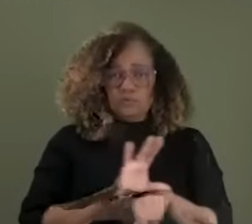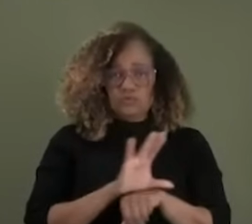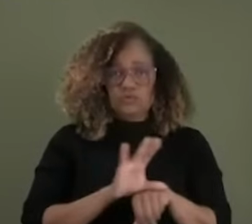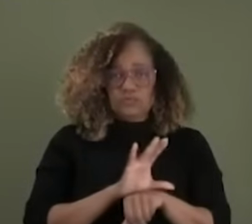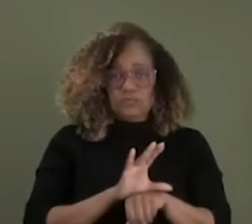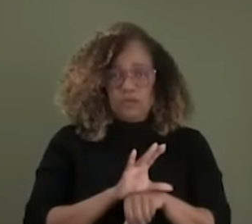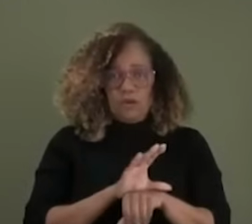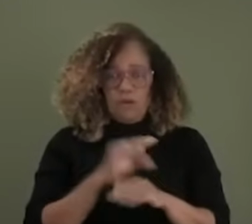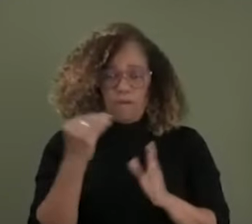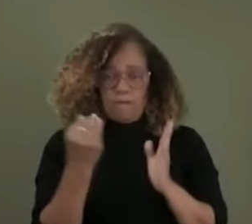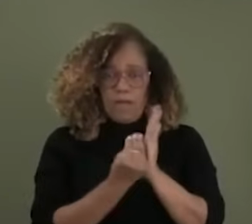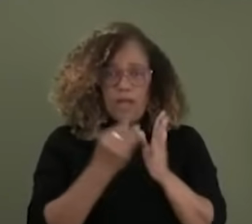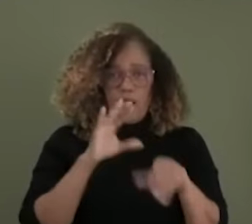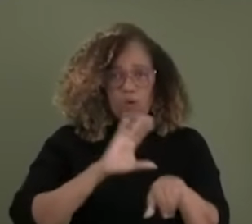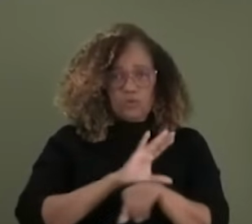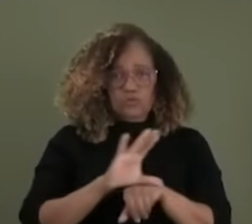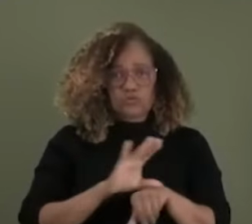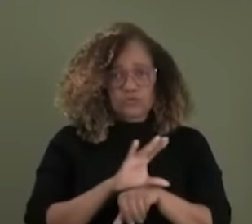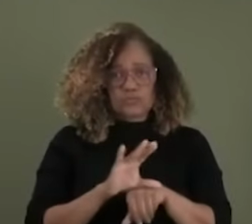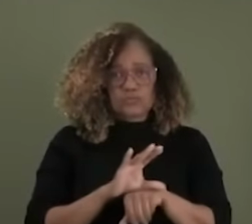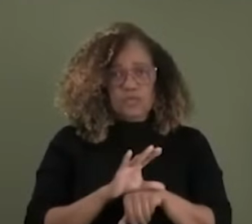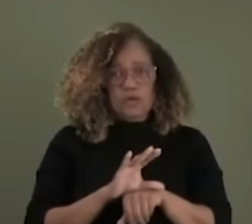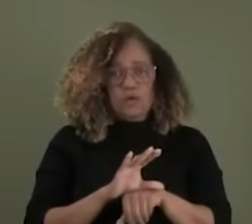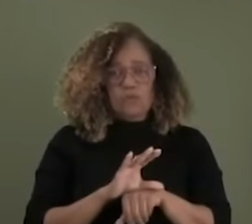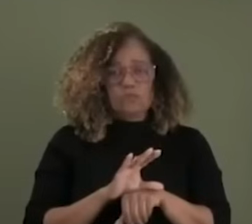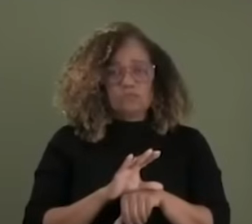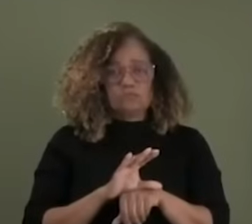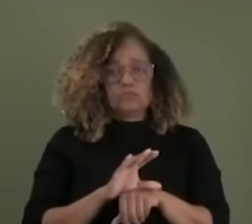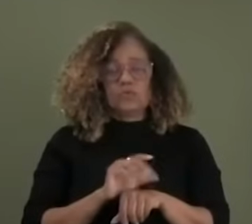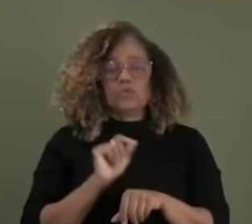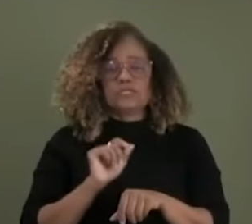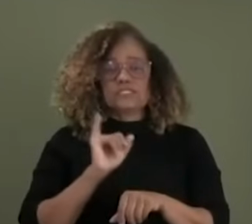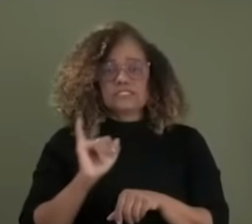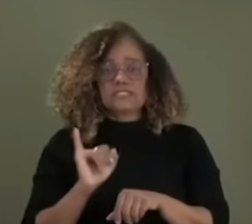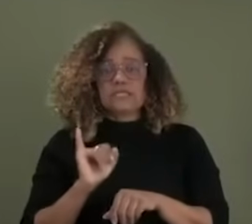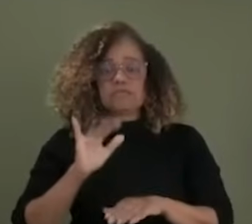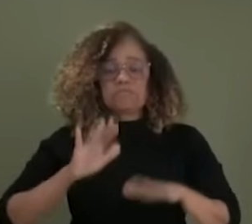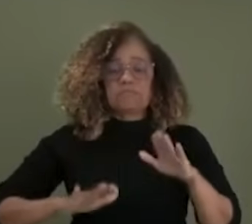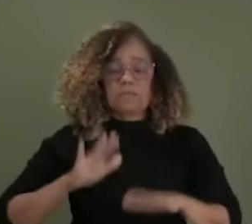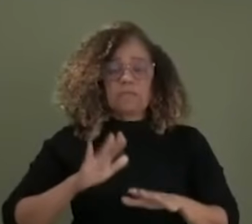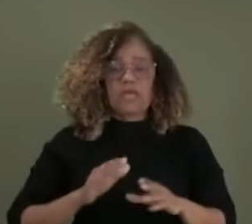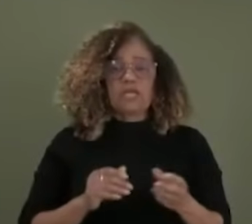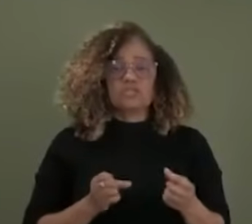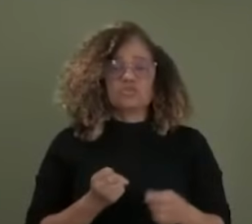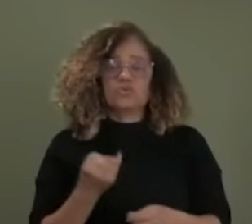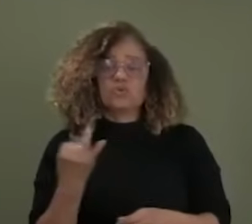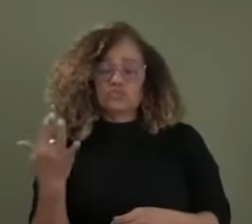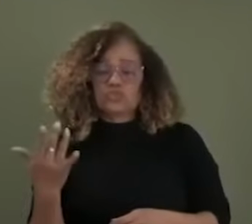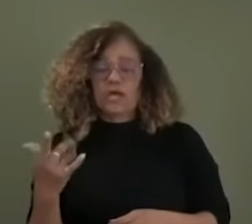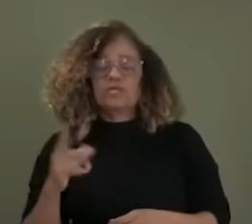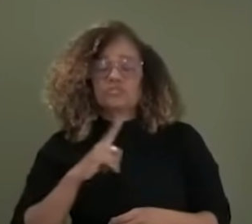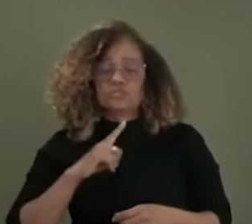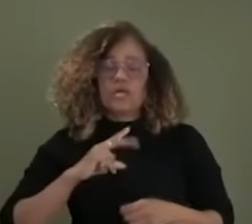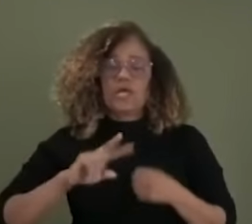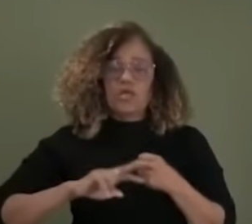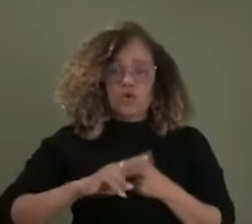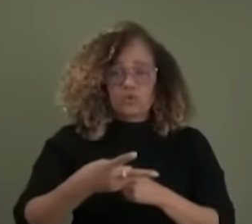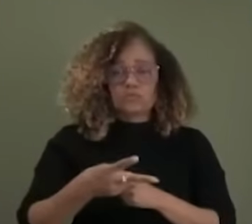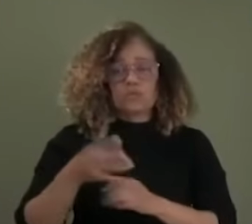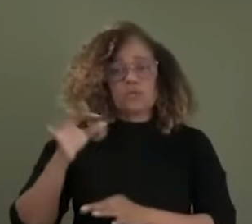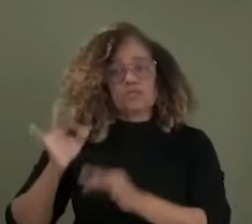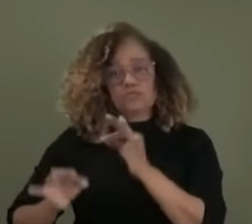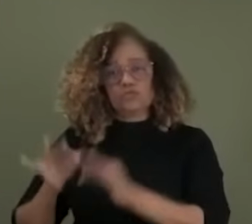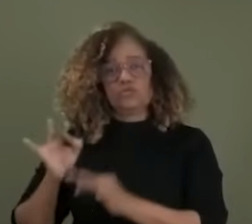na Constituição uma diretriz de que, independente de quantidade, porte e posse tem consequência jurídica. É isso que nós